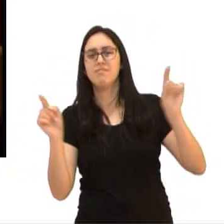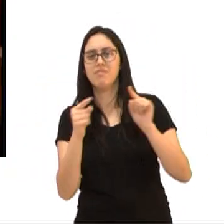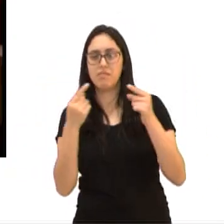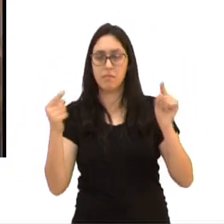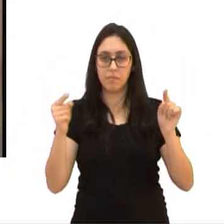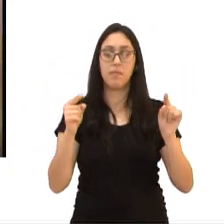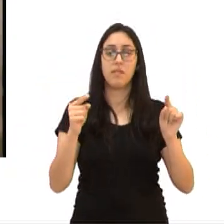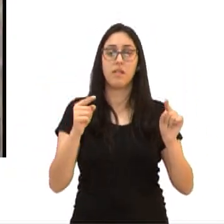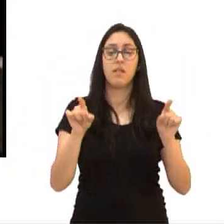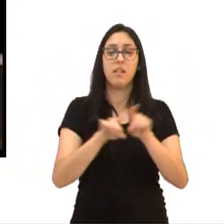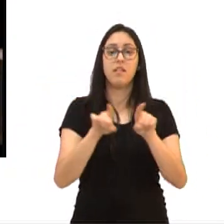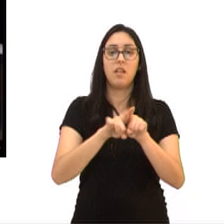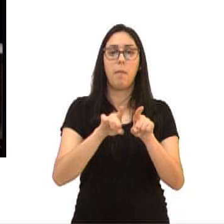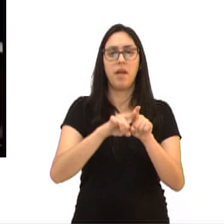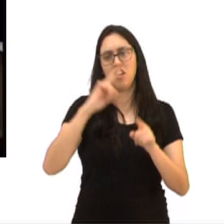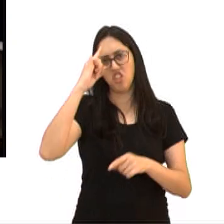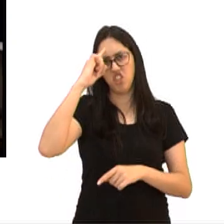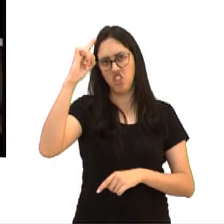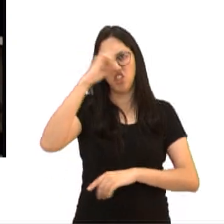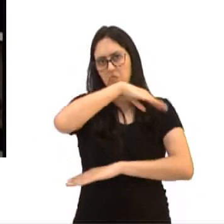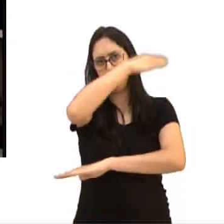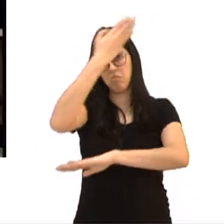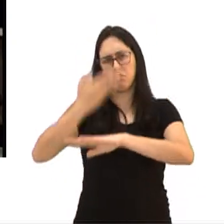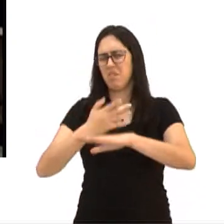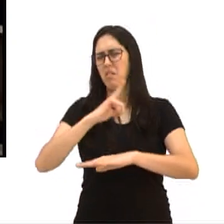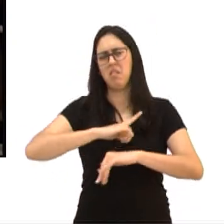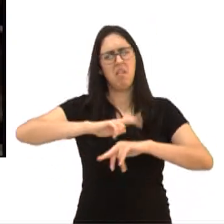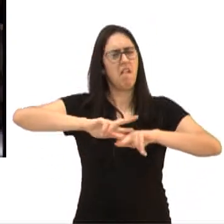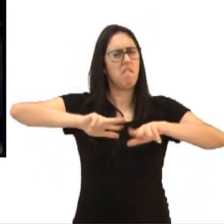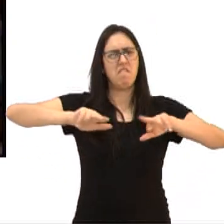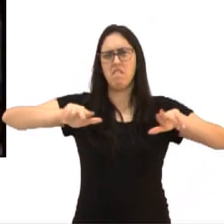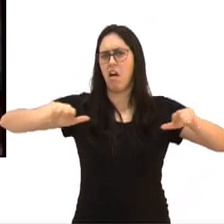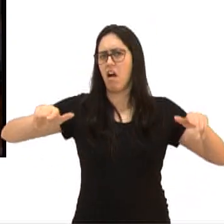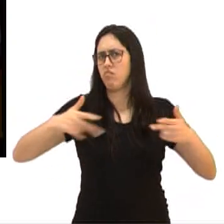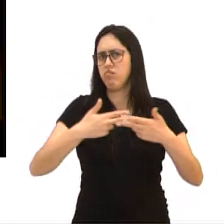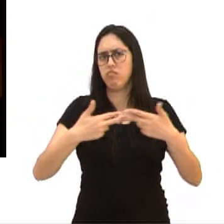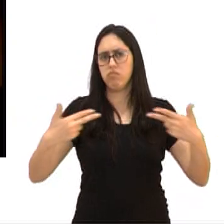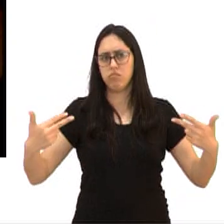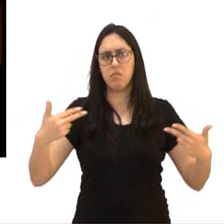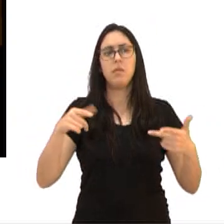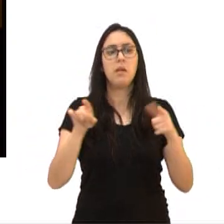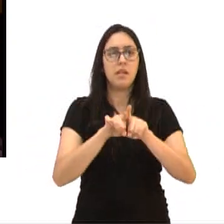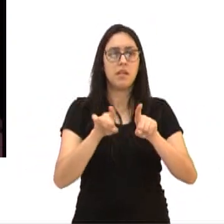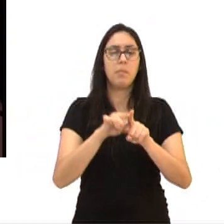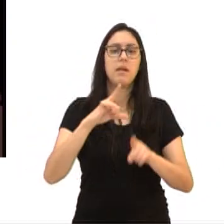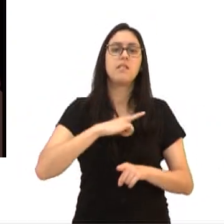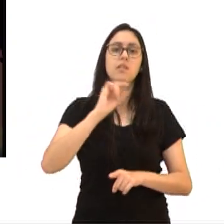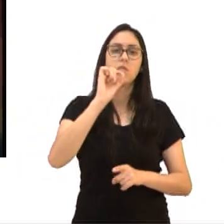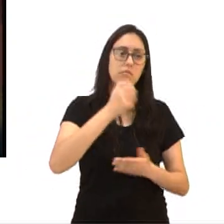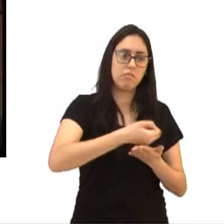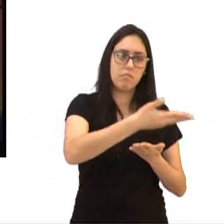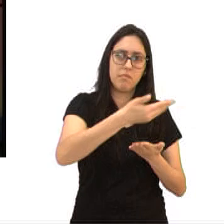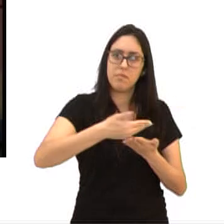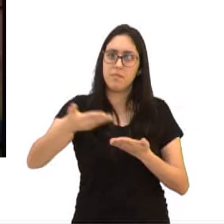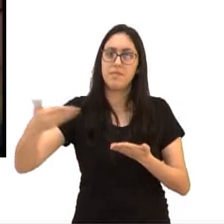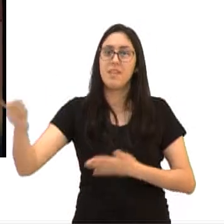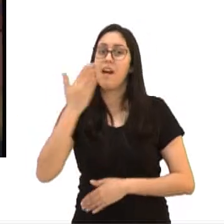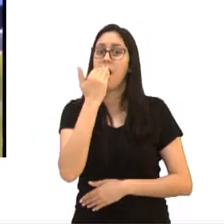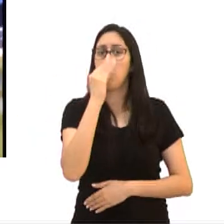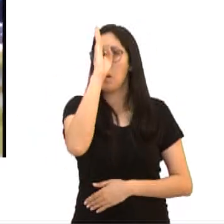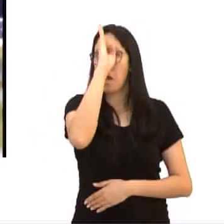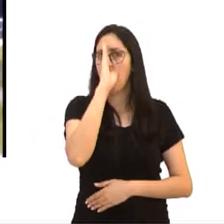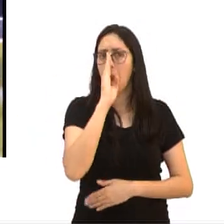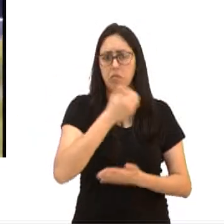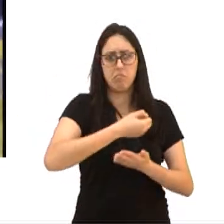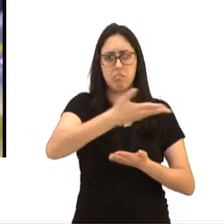Durante o dia, nos ocupamos em diferentes atividades, como, por exemplo, a distribuição gratuita de alimentos, que serve em